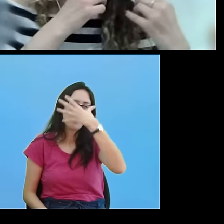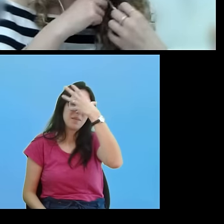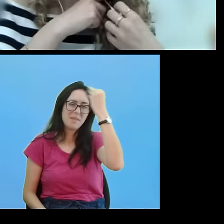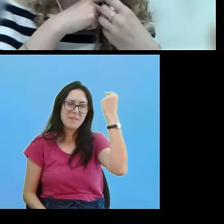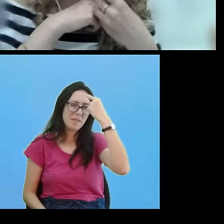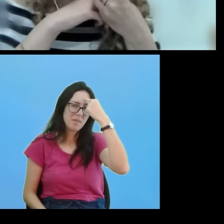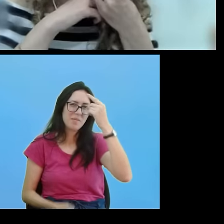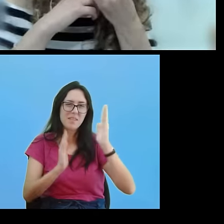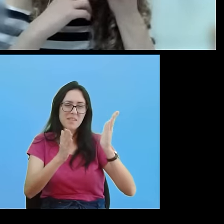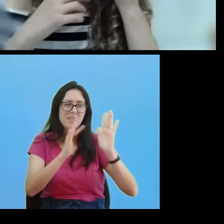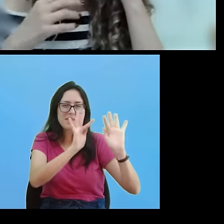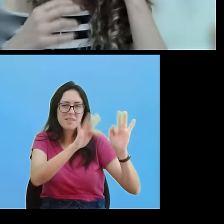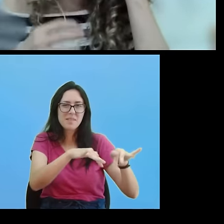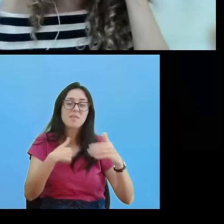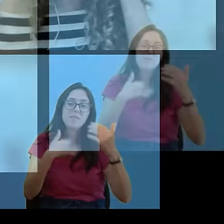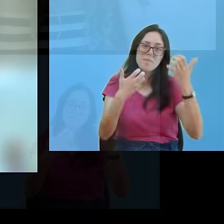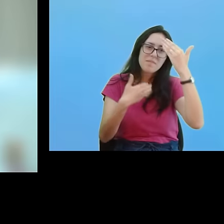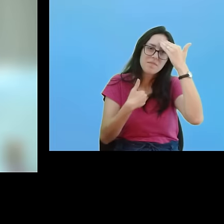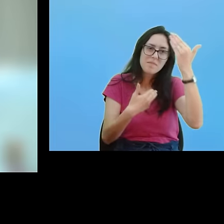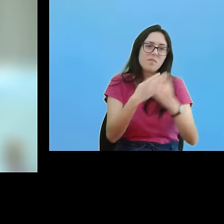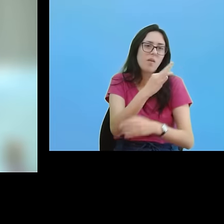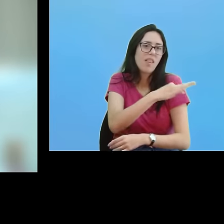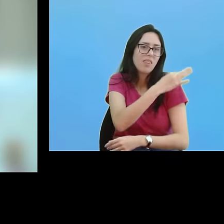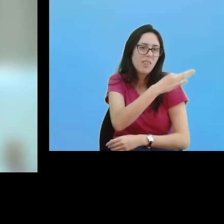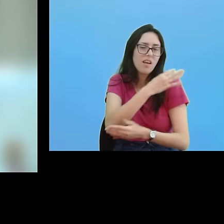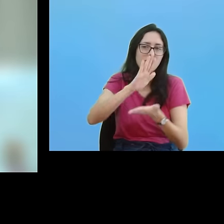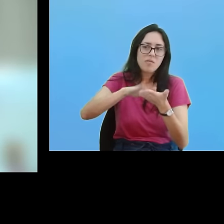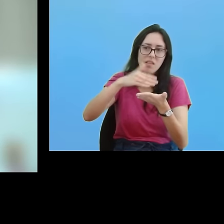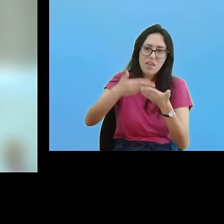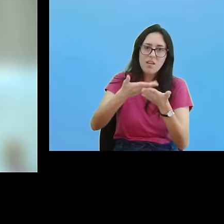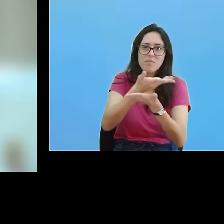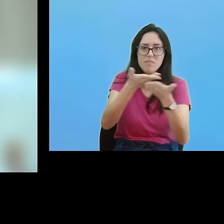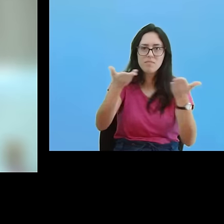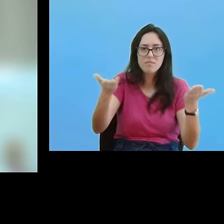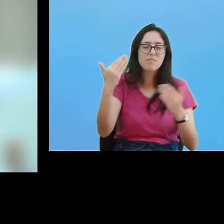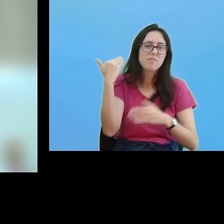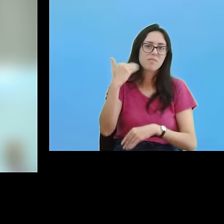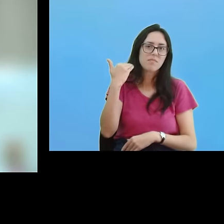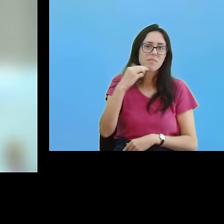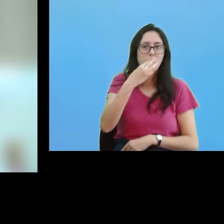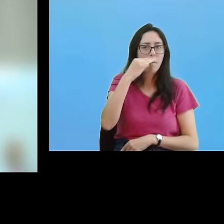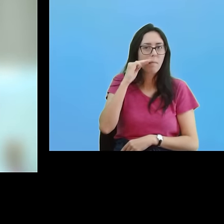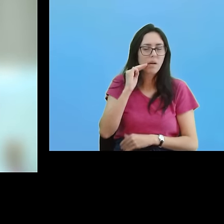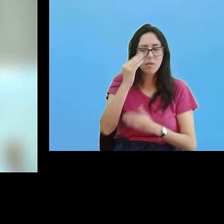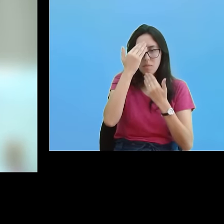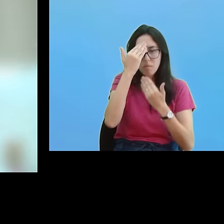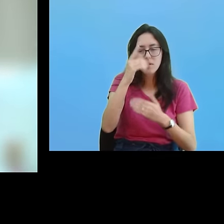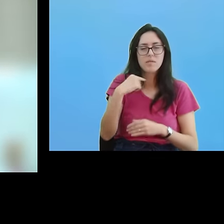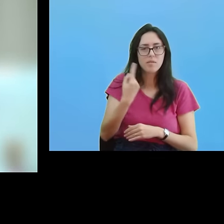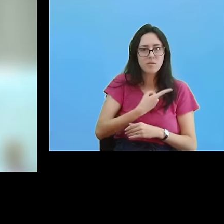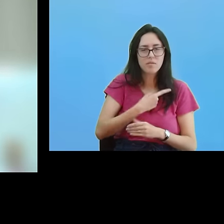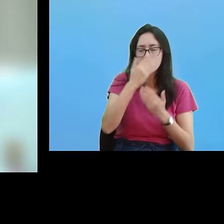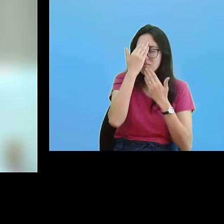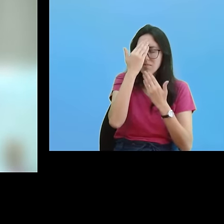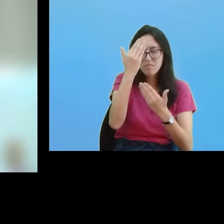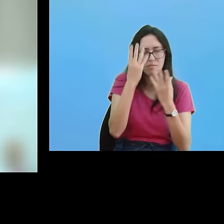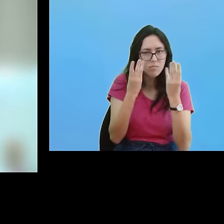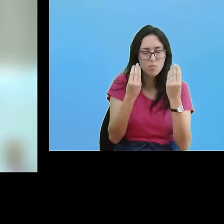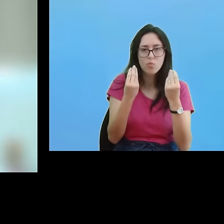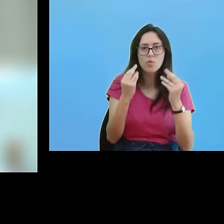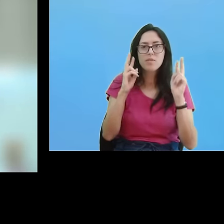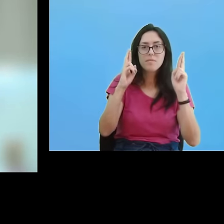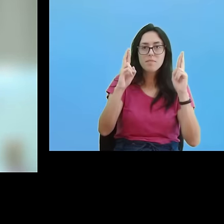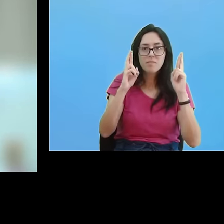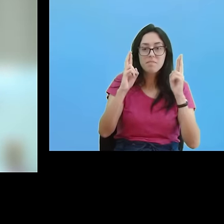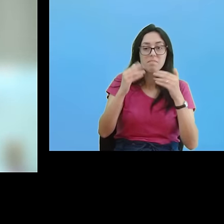encerrado a fala. Aos técnicos, a você, aos intérpretes, né, a Cláudia, a Maíra, E a gente agradece muito, espera